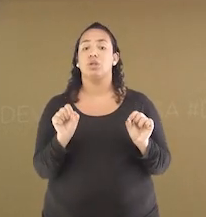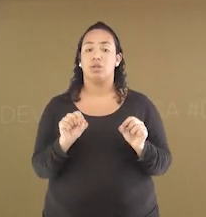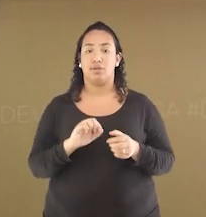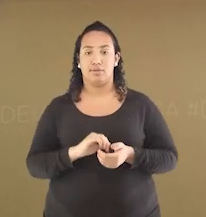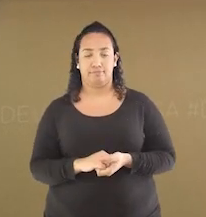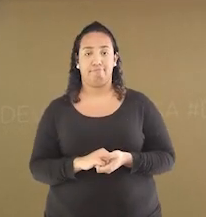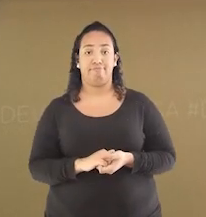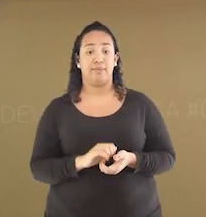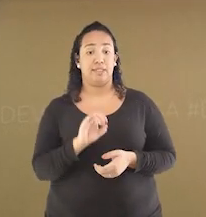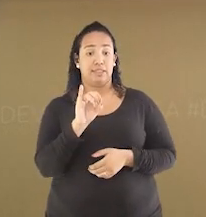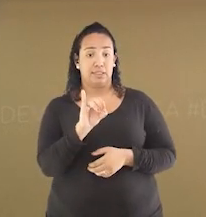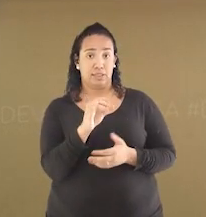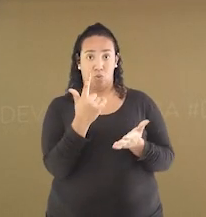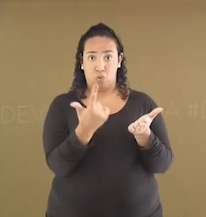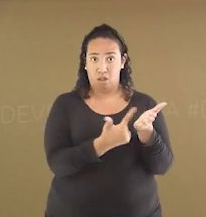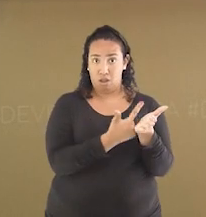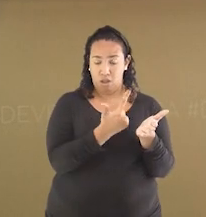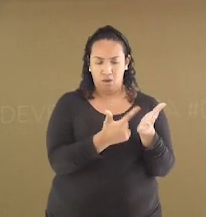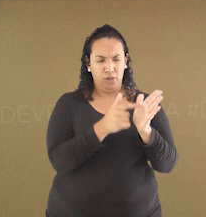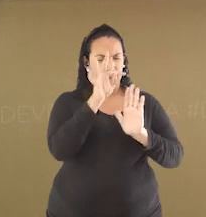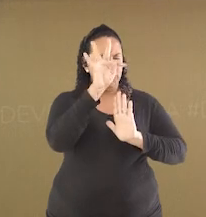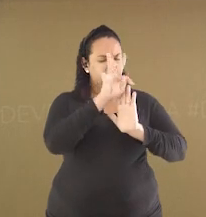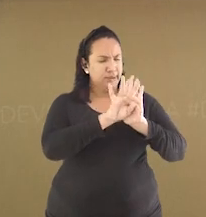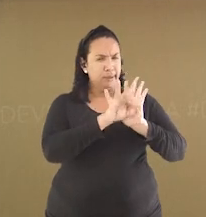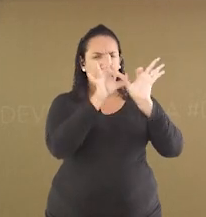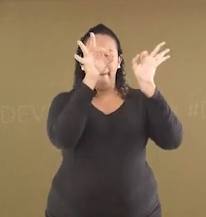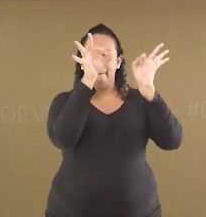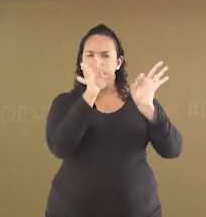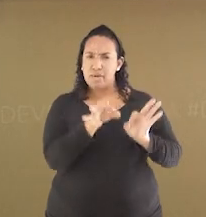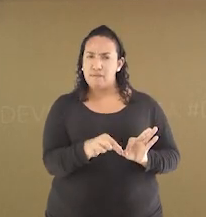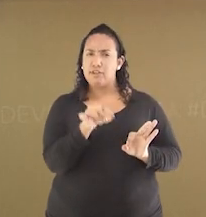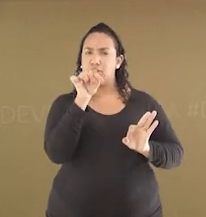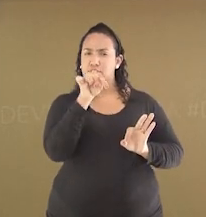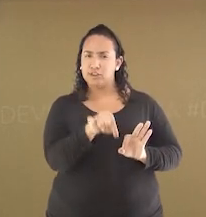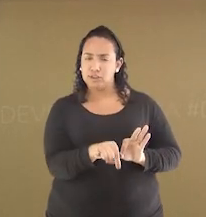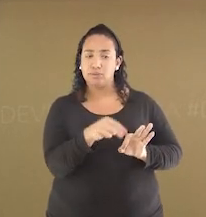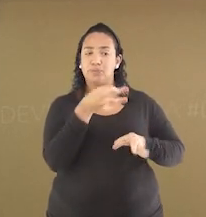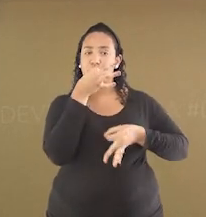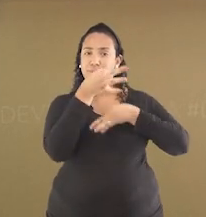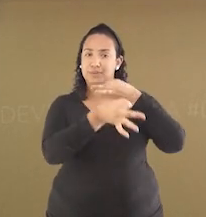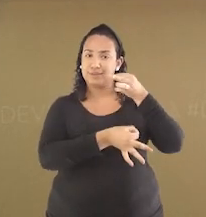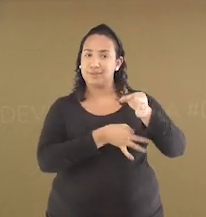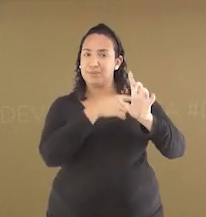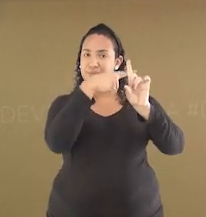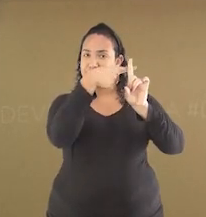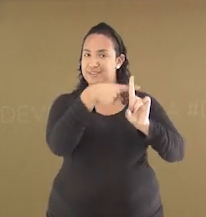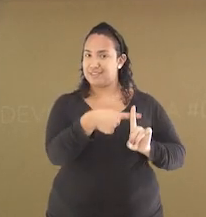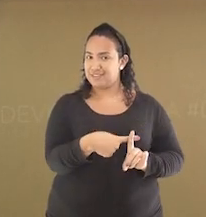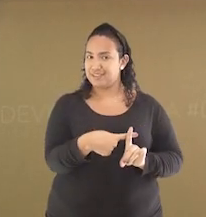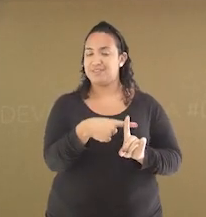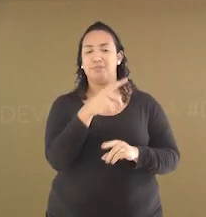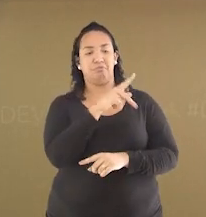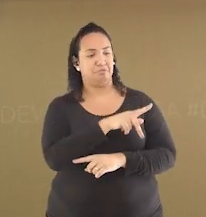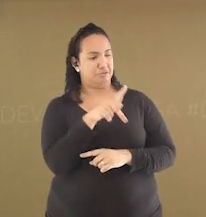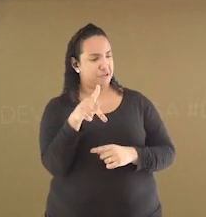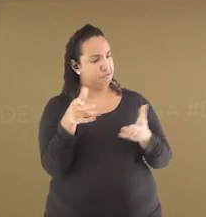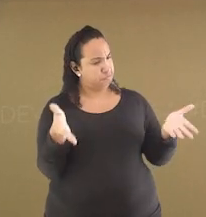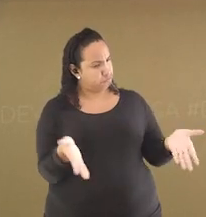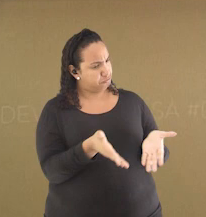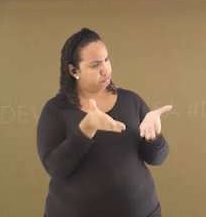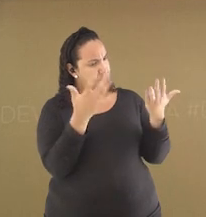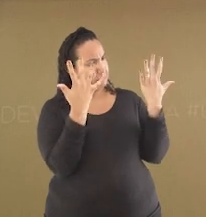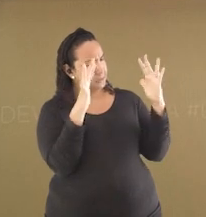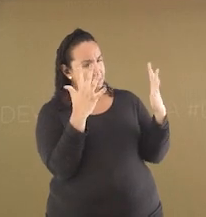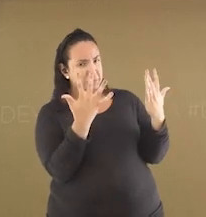texto estiver muito bem escrito, a crítica será positiva. O professor irá elogiar